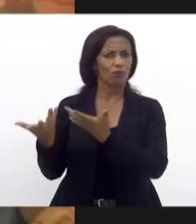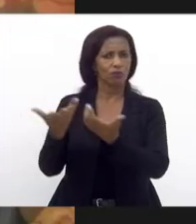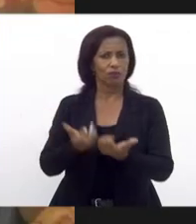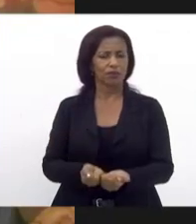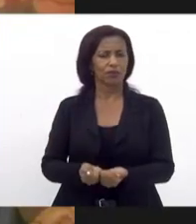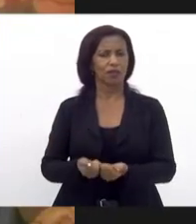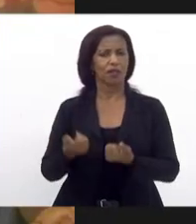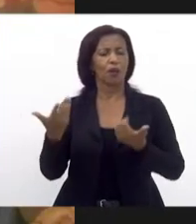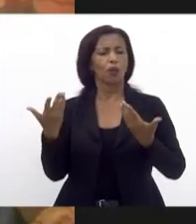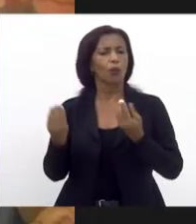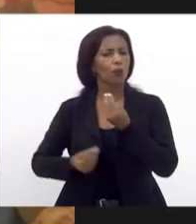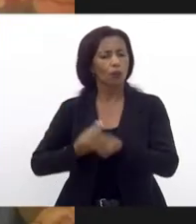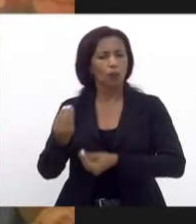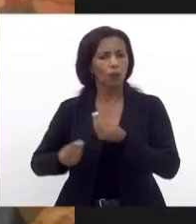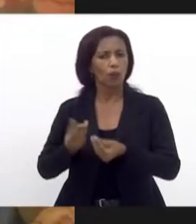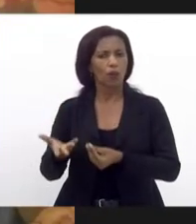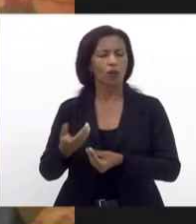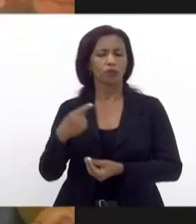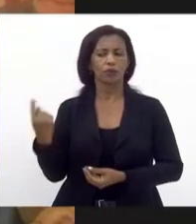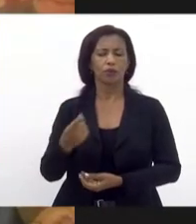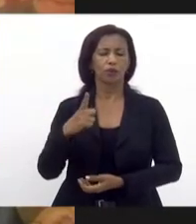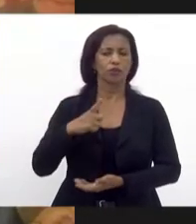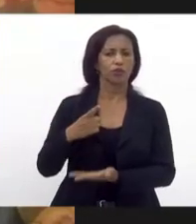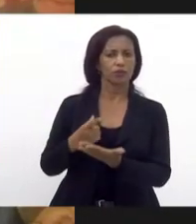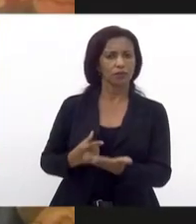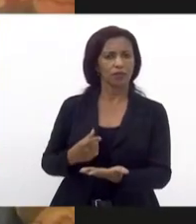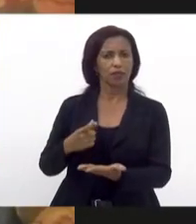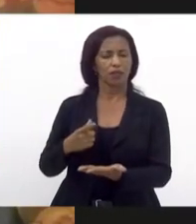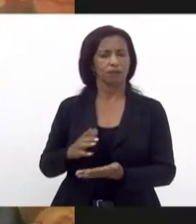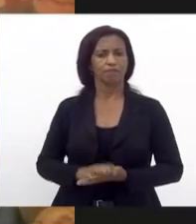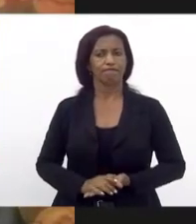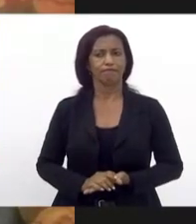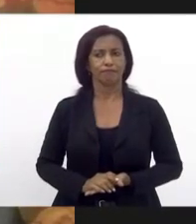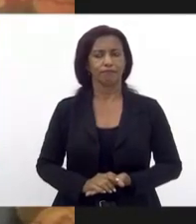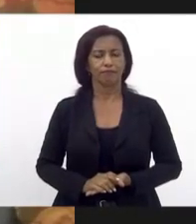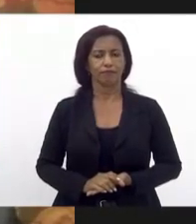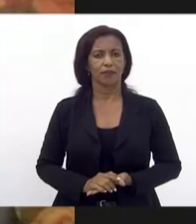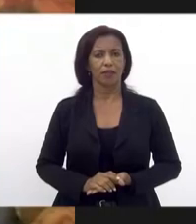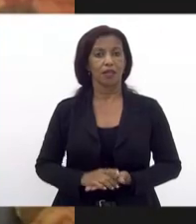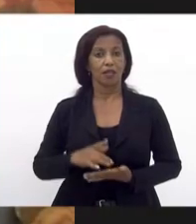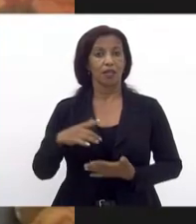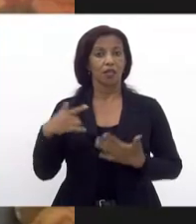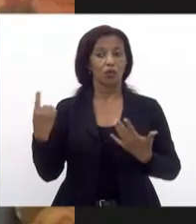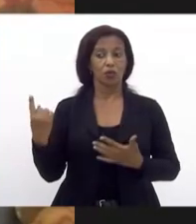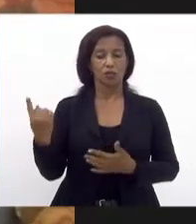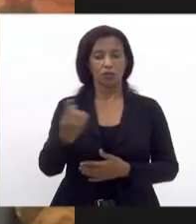ponto de vista estratégico, o que nós temos ali no Galeão. Inclusive, num hub